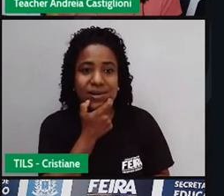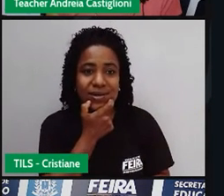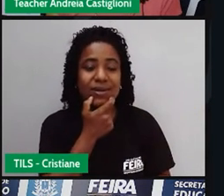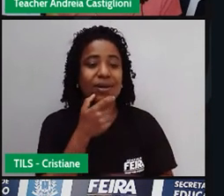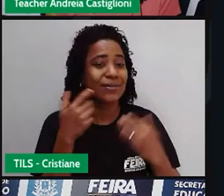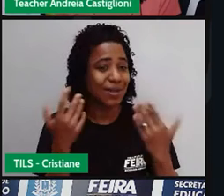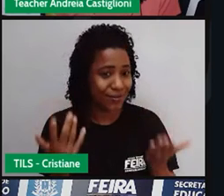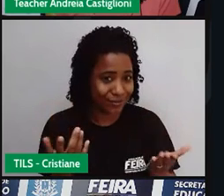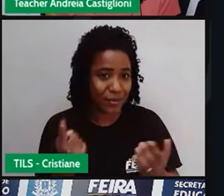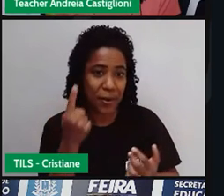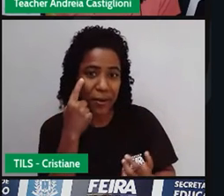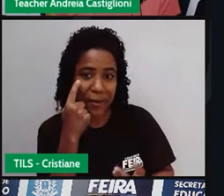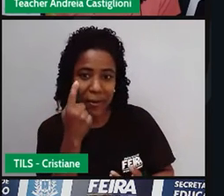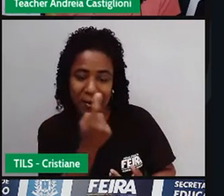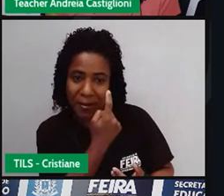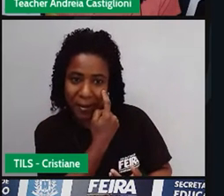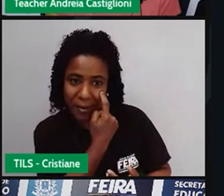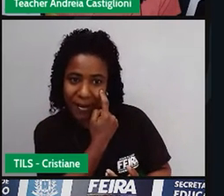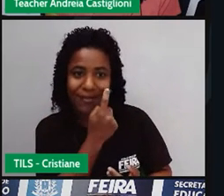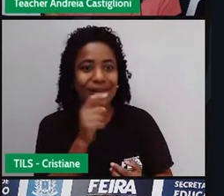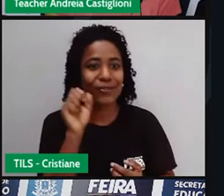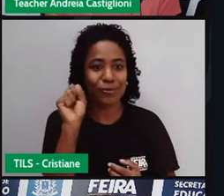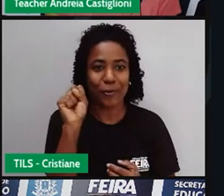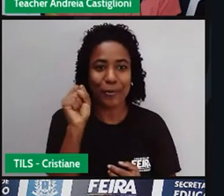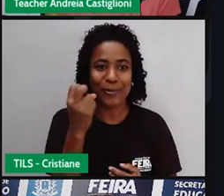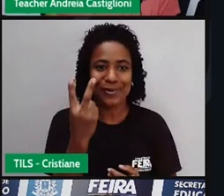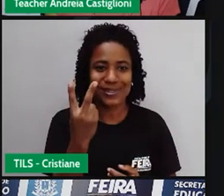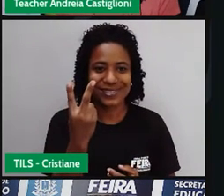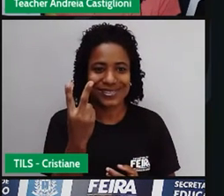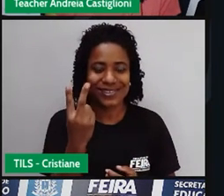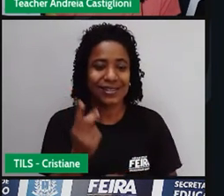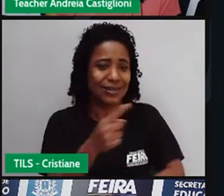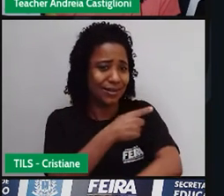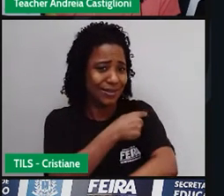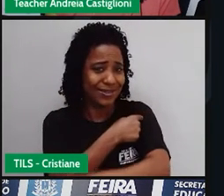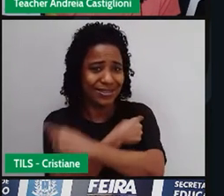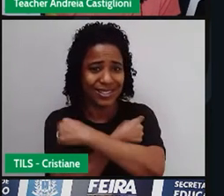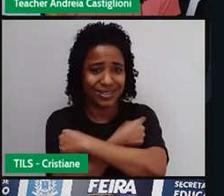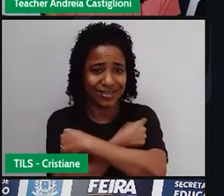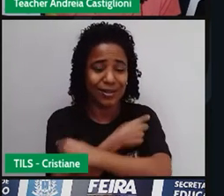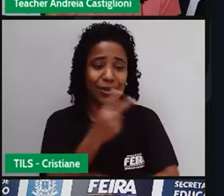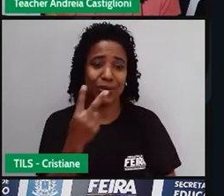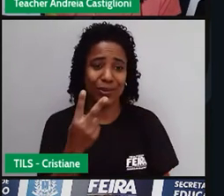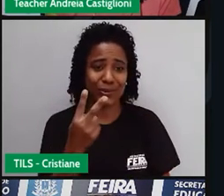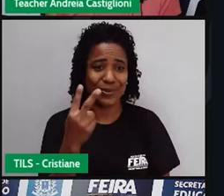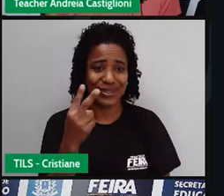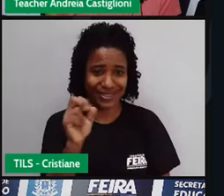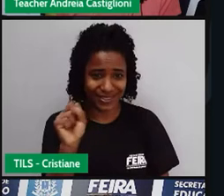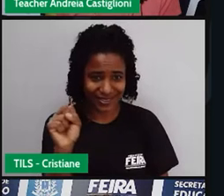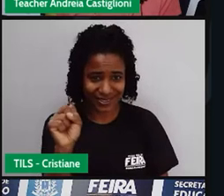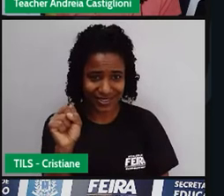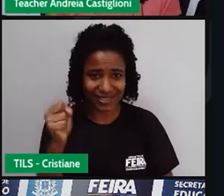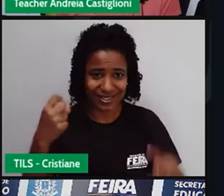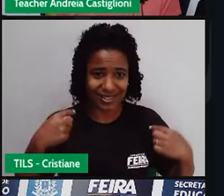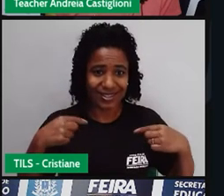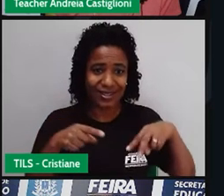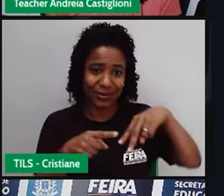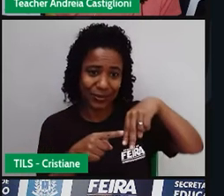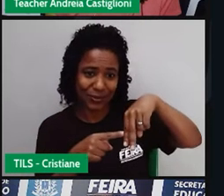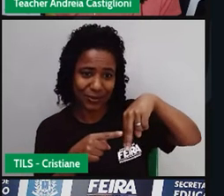Expresso no nome dessas palavras né Desse vocabulário para Klose que são as